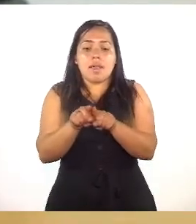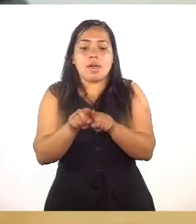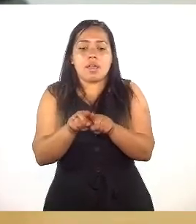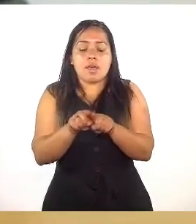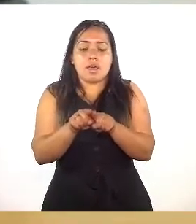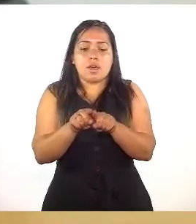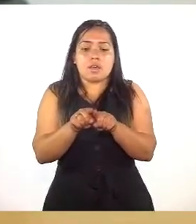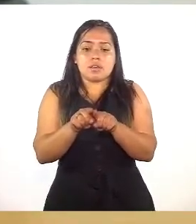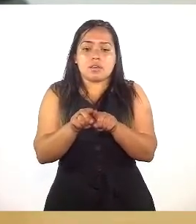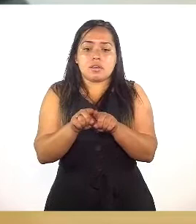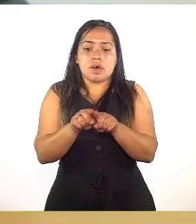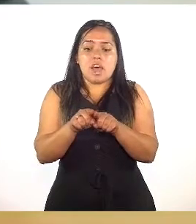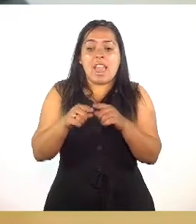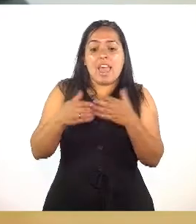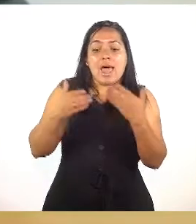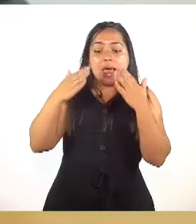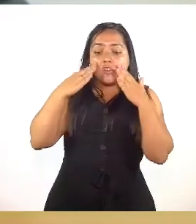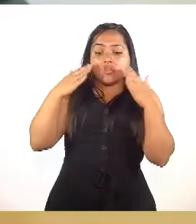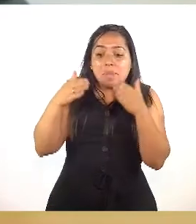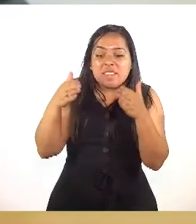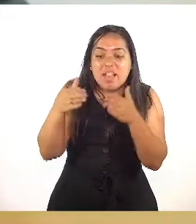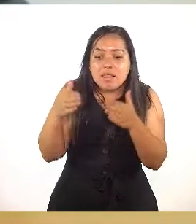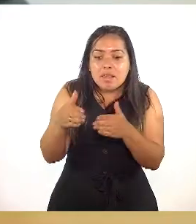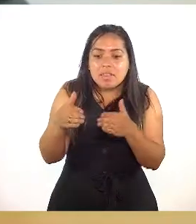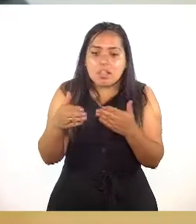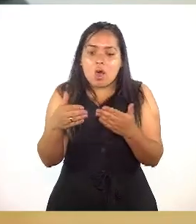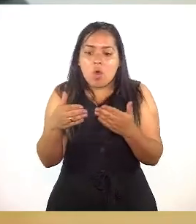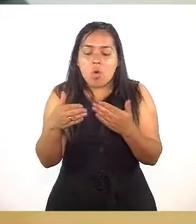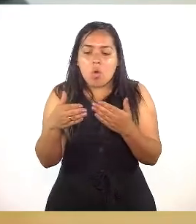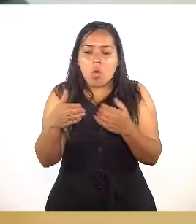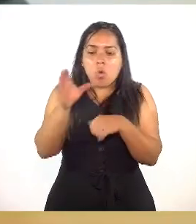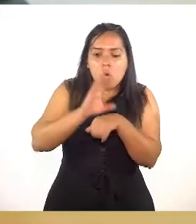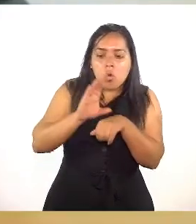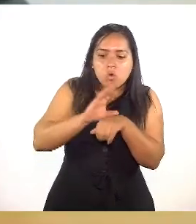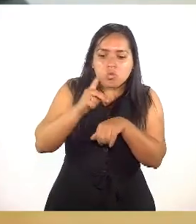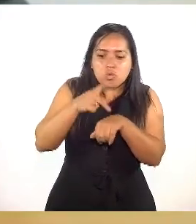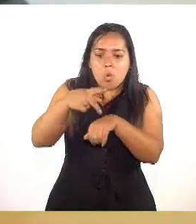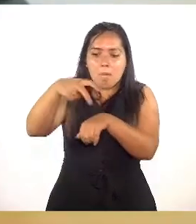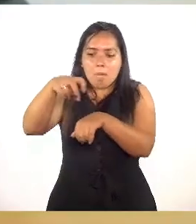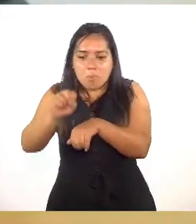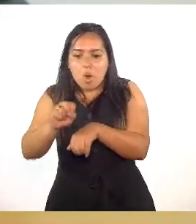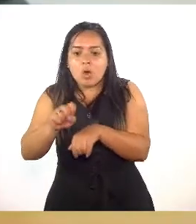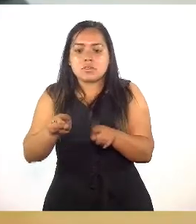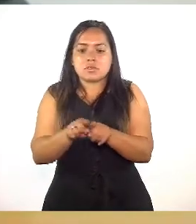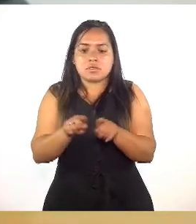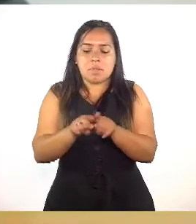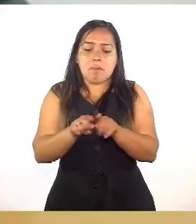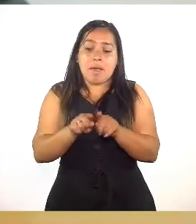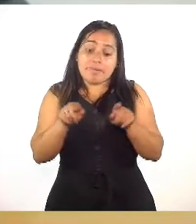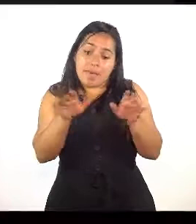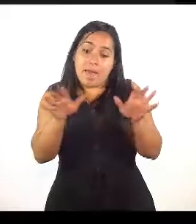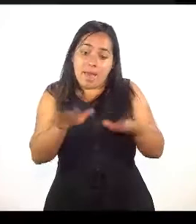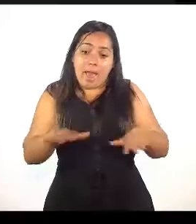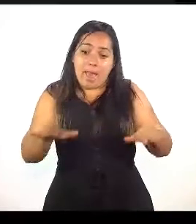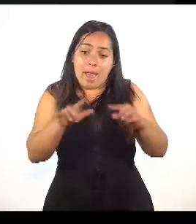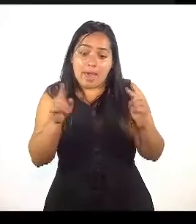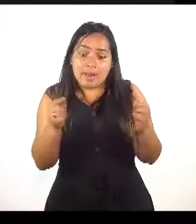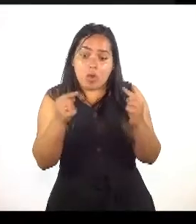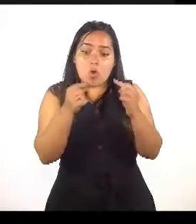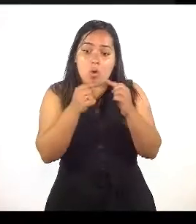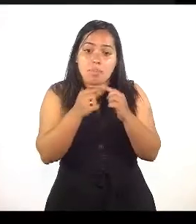com especialização em direito doutor, com publicações de livros, tem alguns